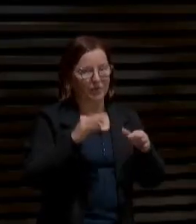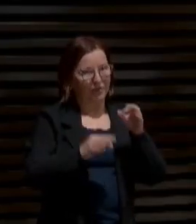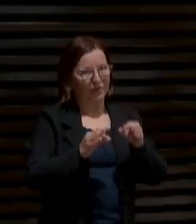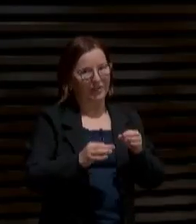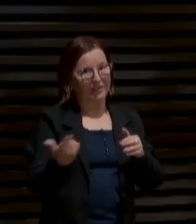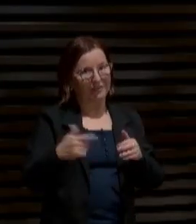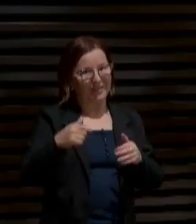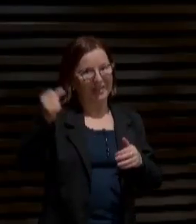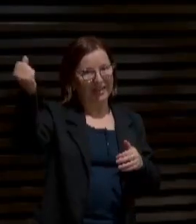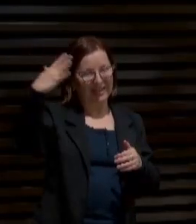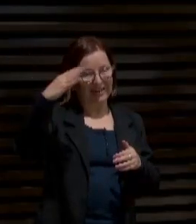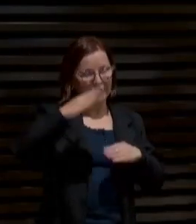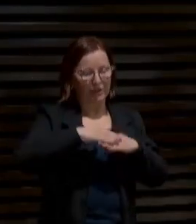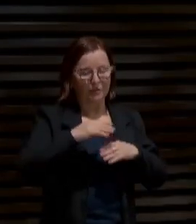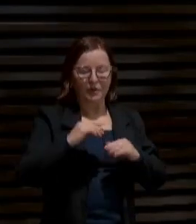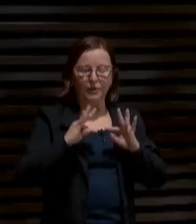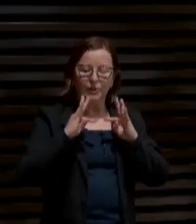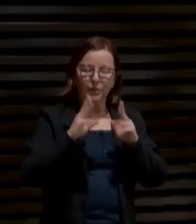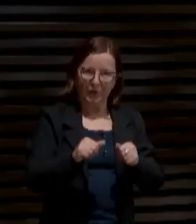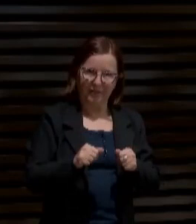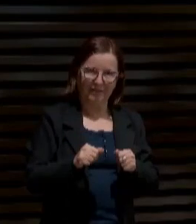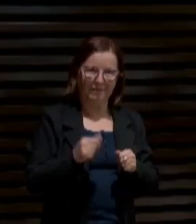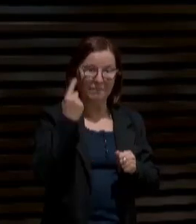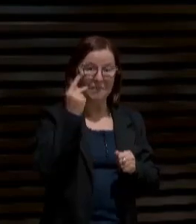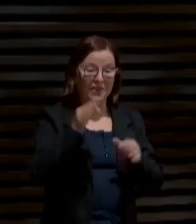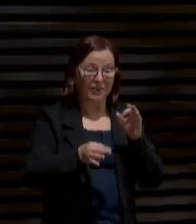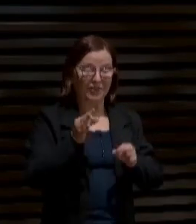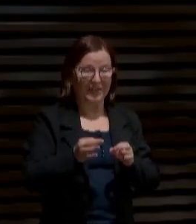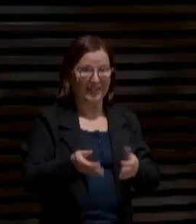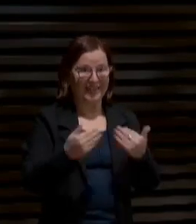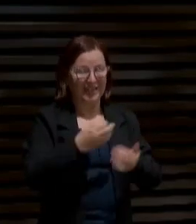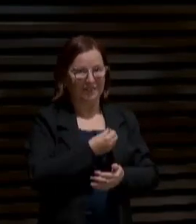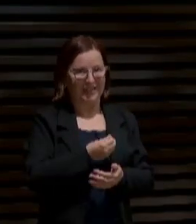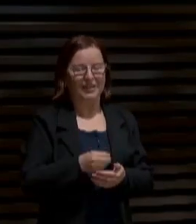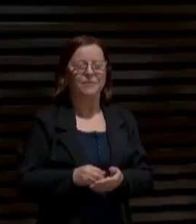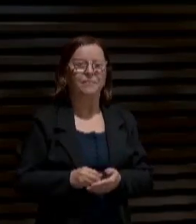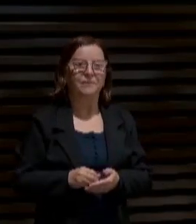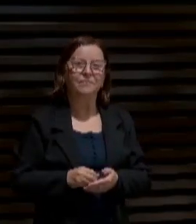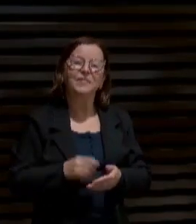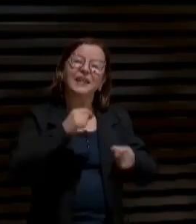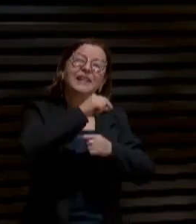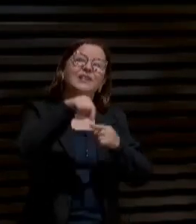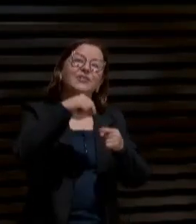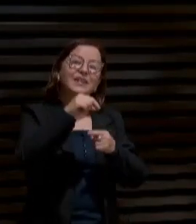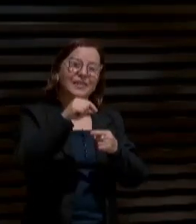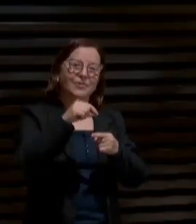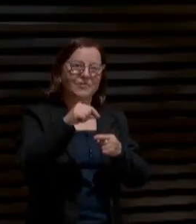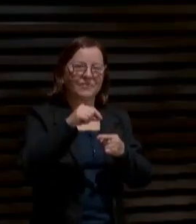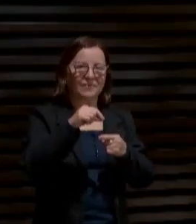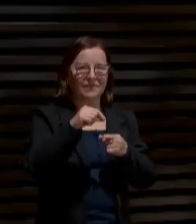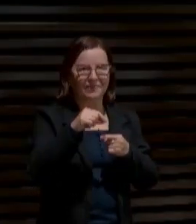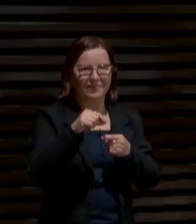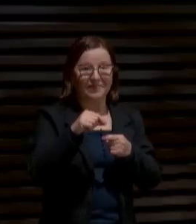justificação que da vida ato de justiça e a Santificação Aquele